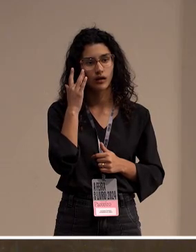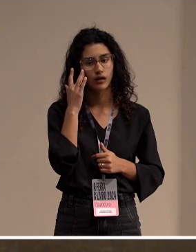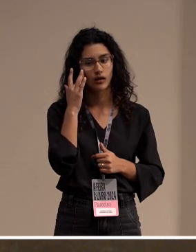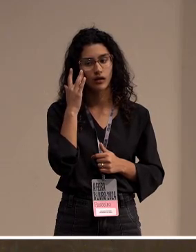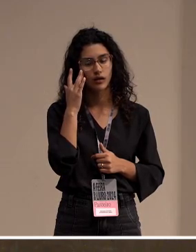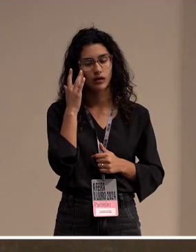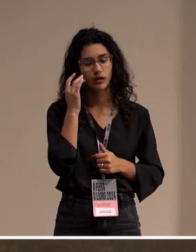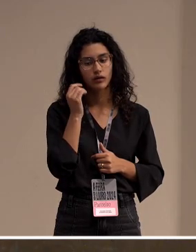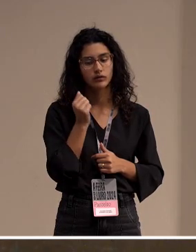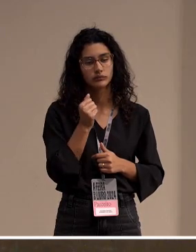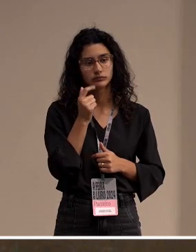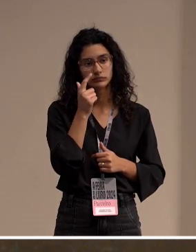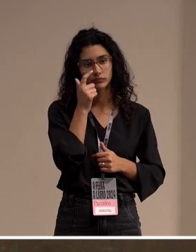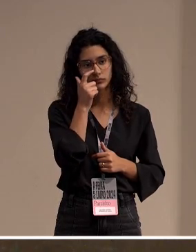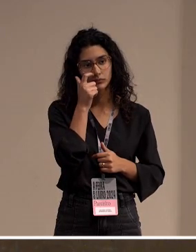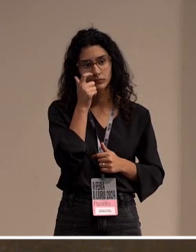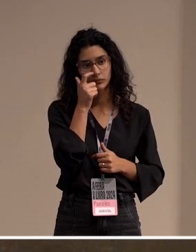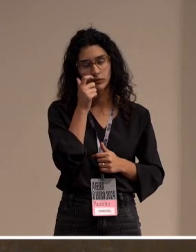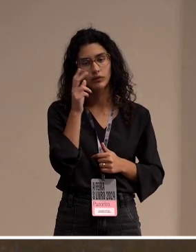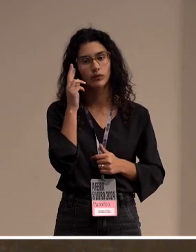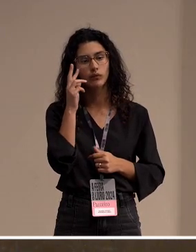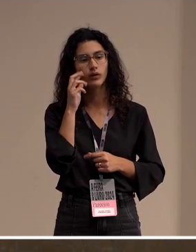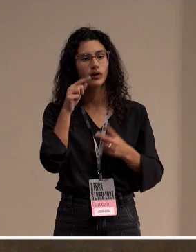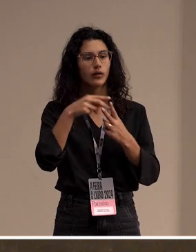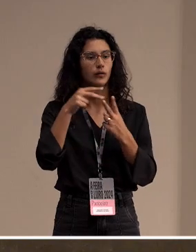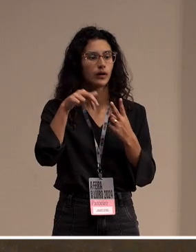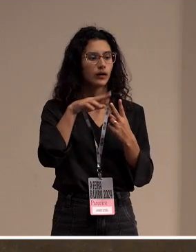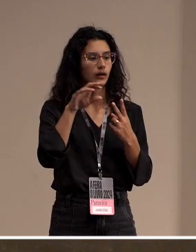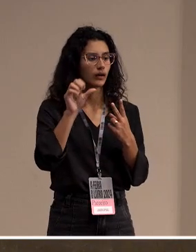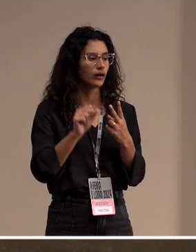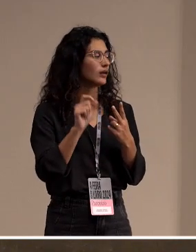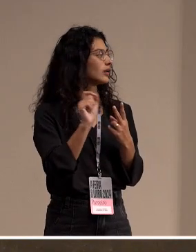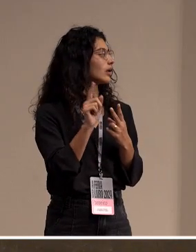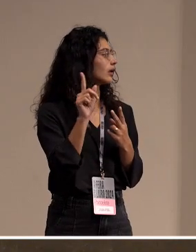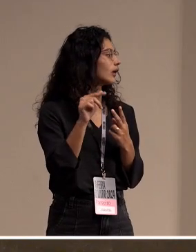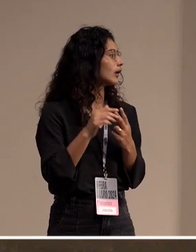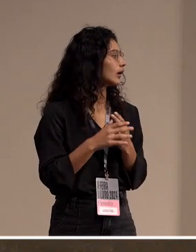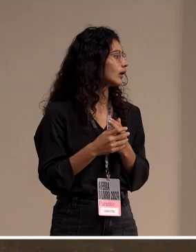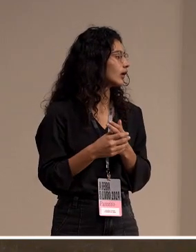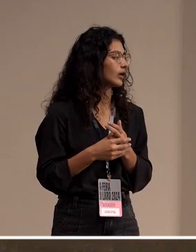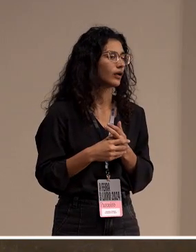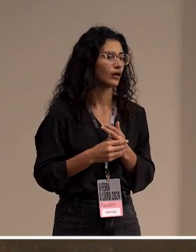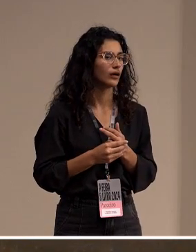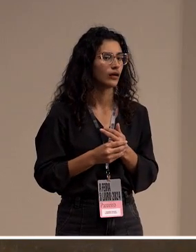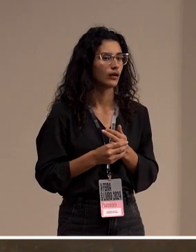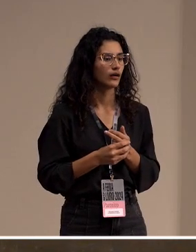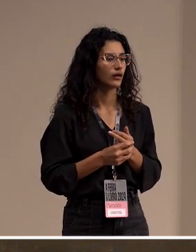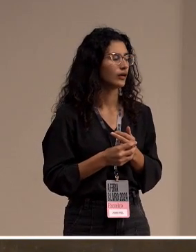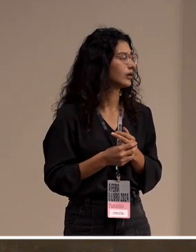O livro vai ser sobre Marvin Gaye e os outros dois são quem?